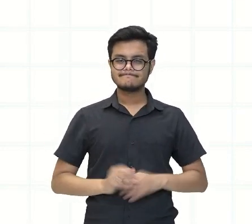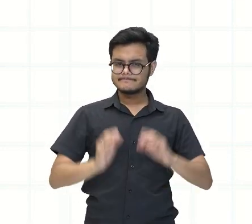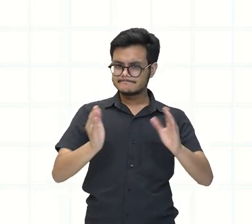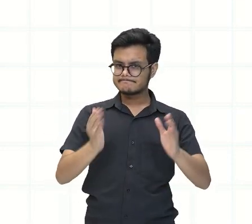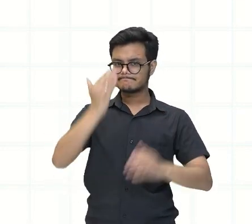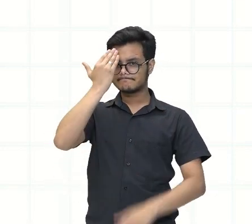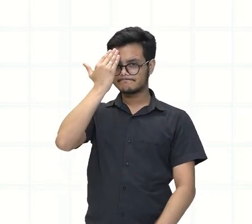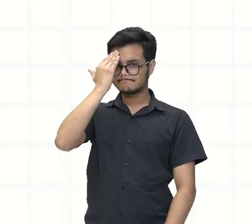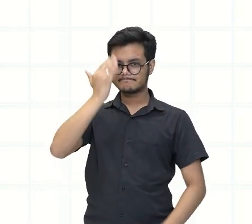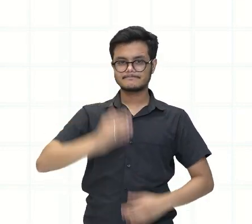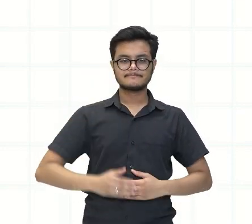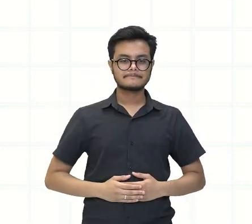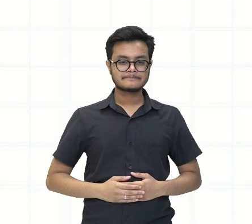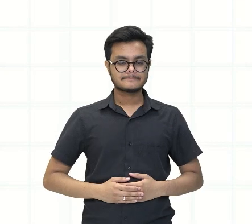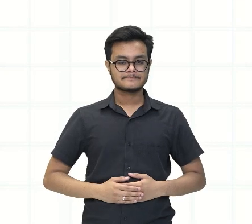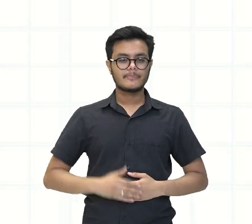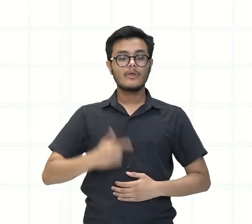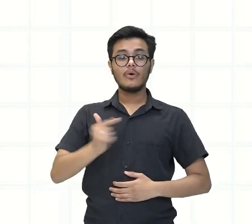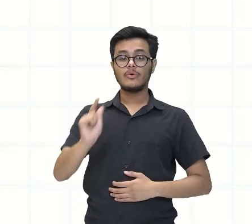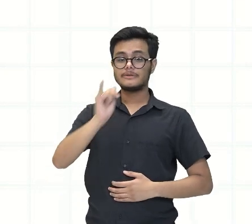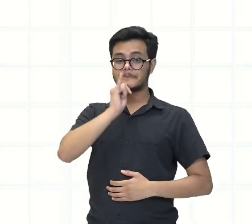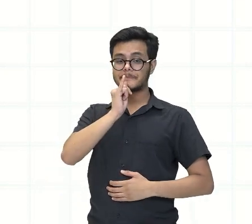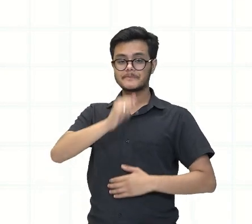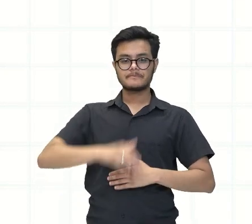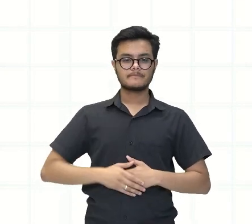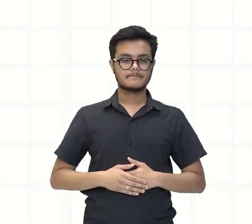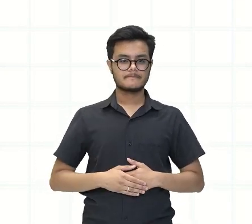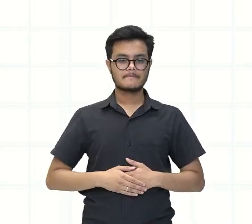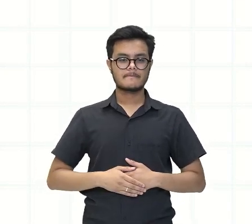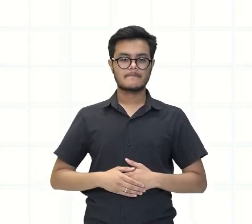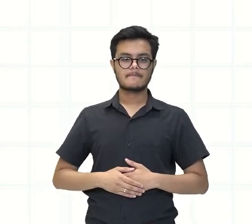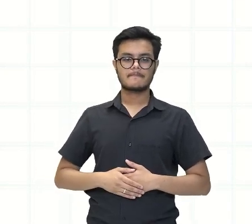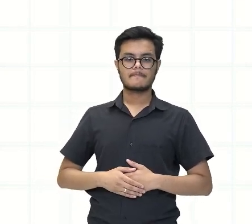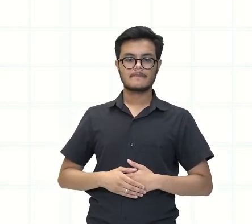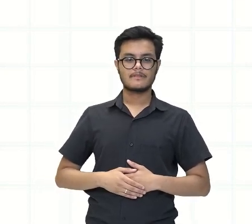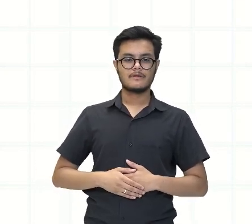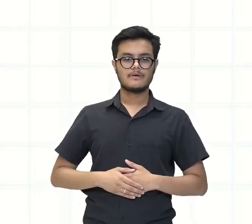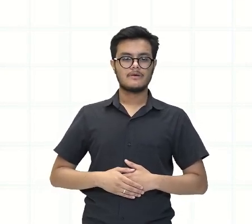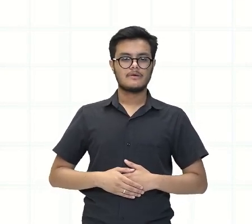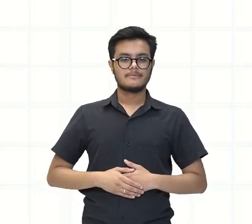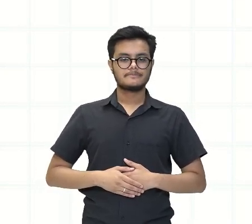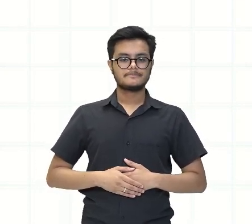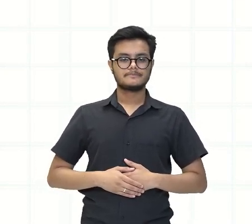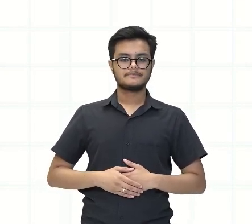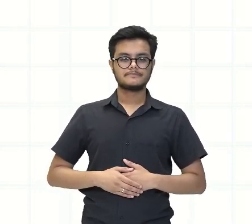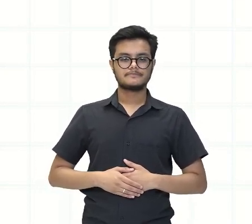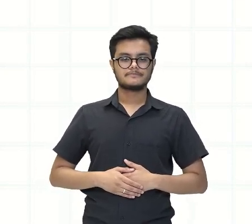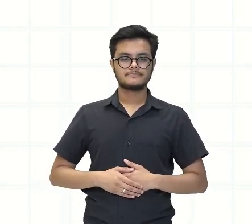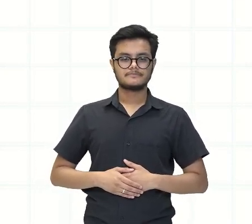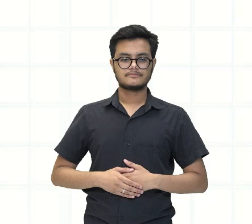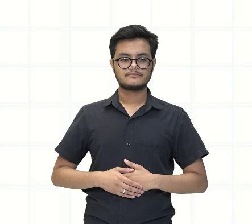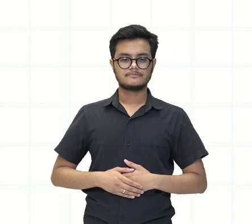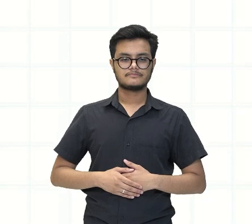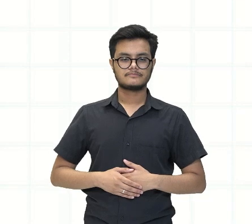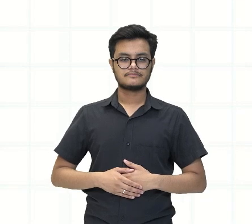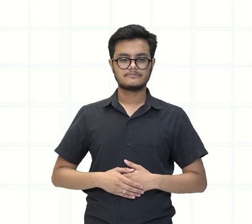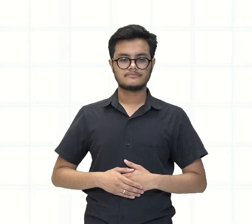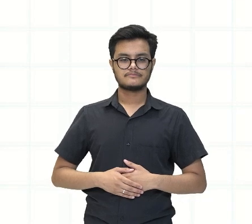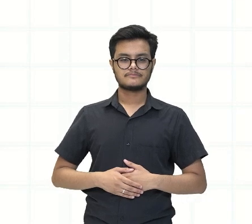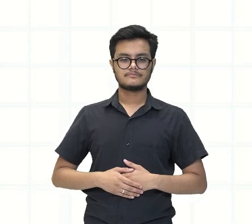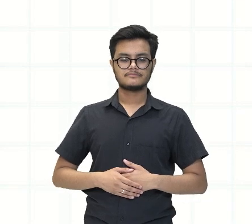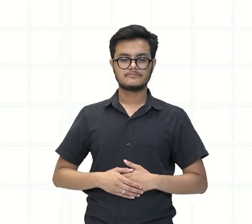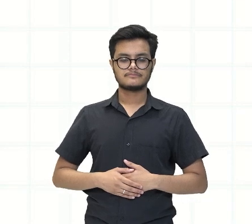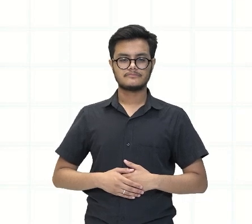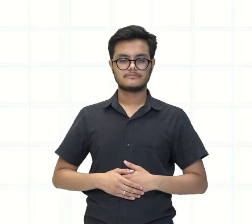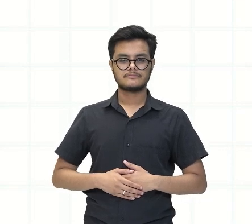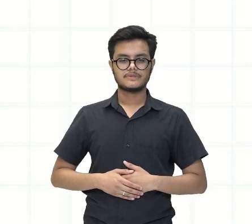qualificação. Agora, olha outro exemplo, em que o verbo andar vai ser significativo, né? Vai ser um verbo de ação. João andou depressa. Aqui nesse